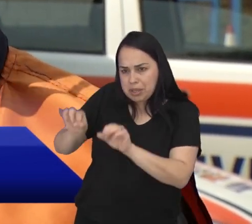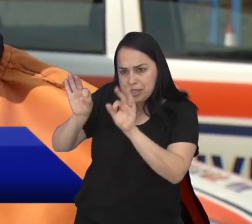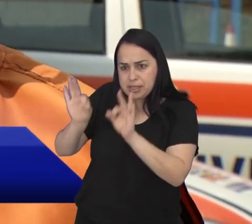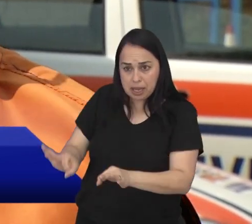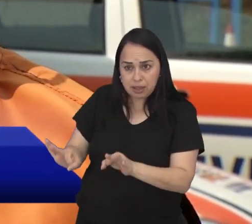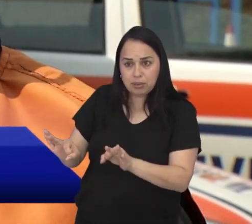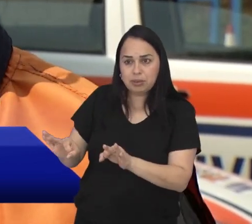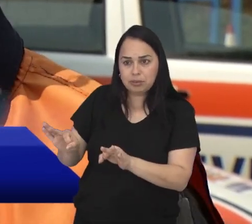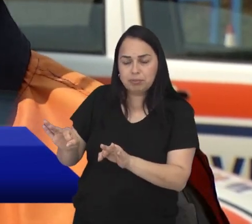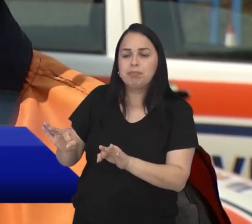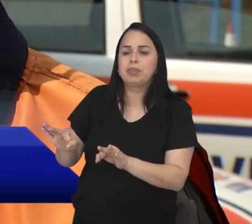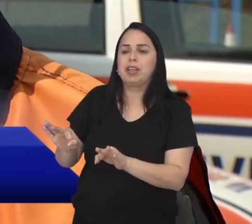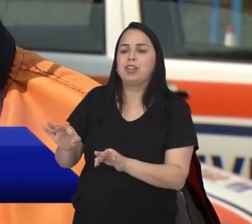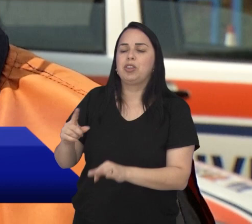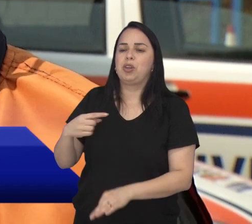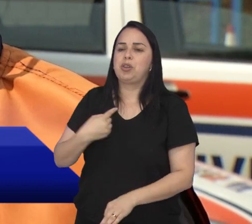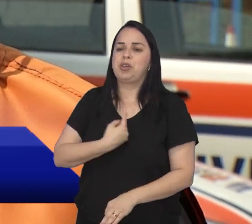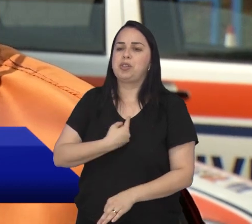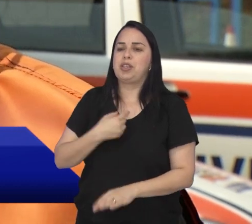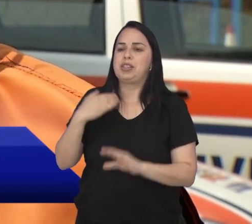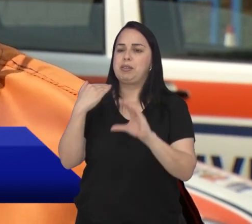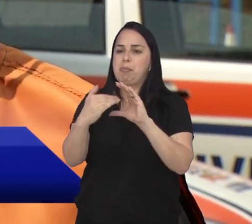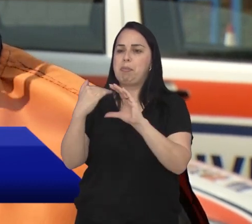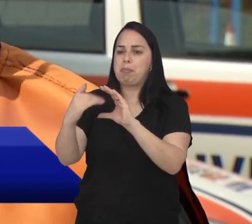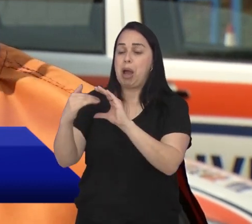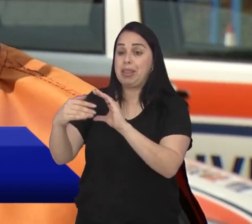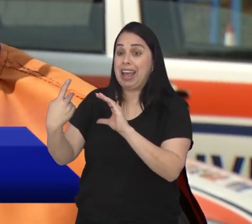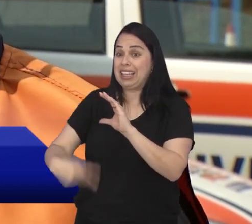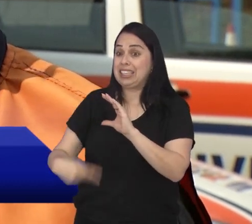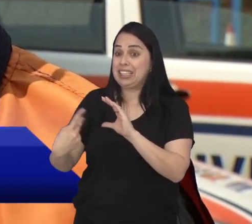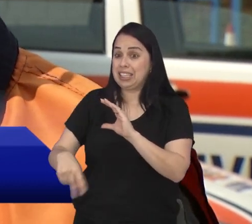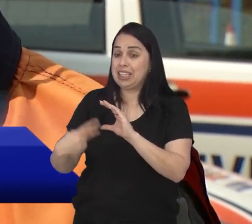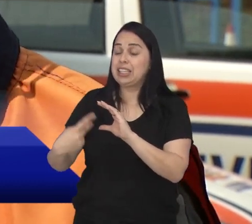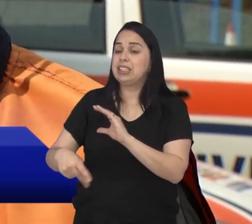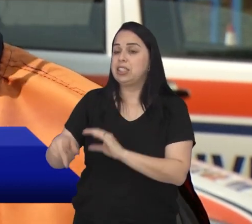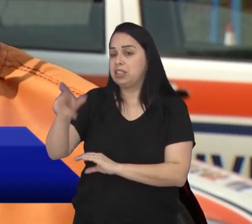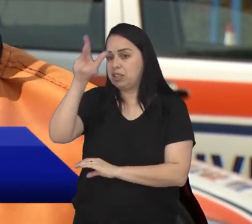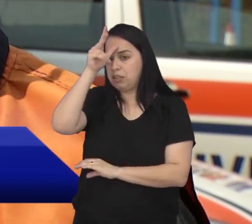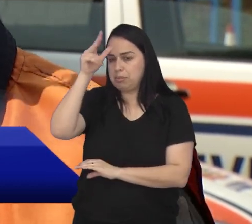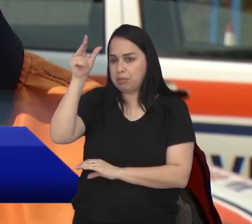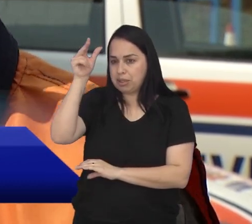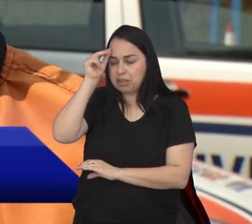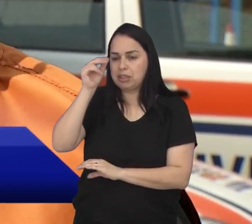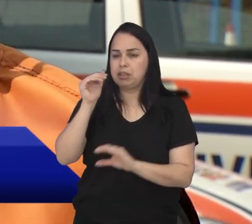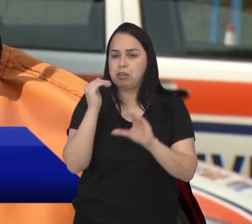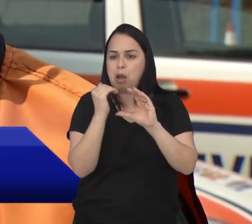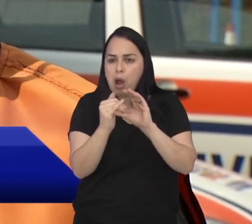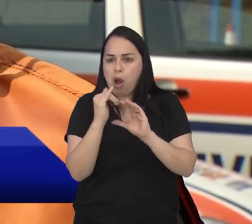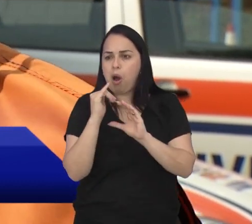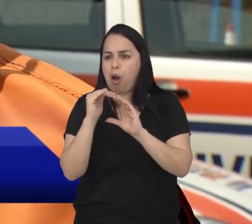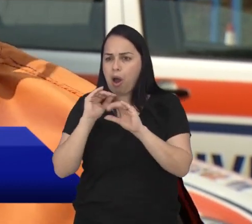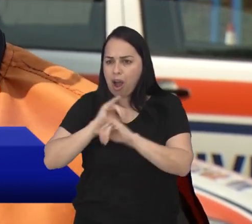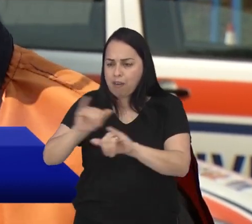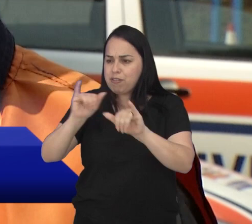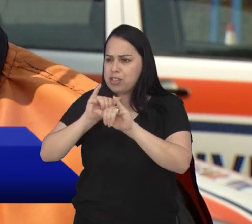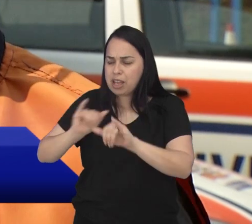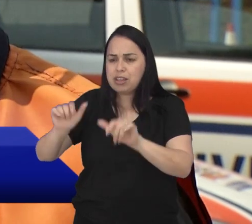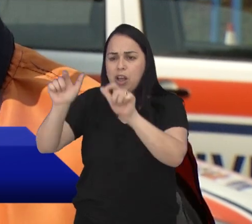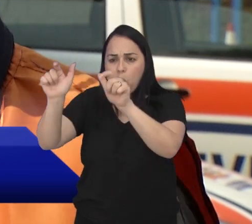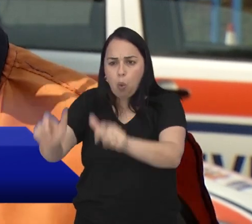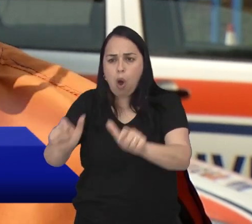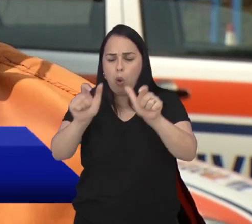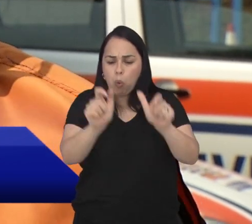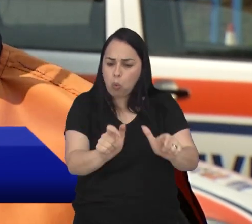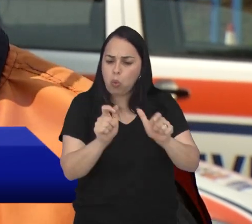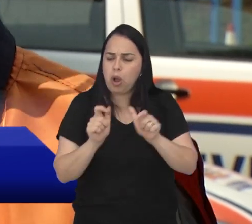em operação, aí nós teremos o SMS municipal, né, já com particularidades, falando de comunidades,